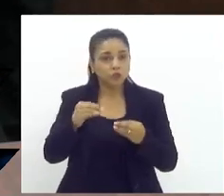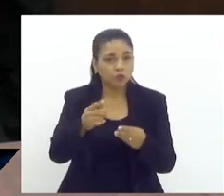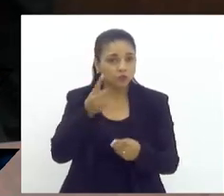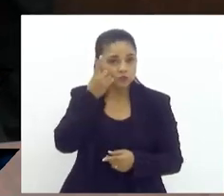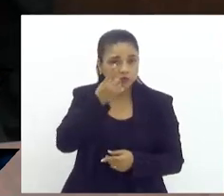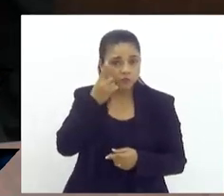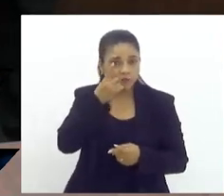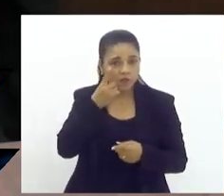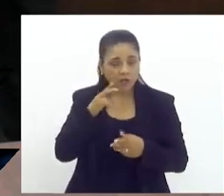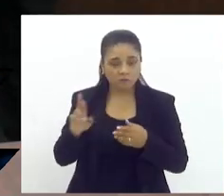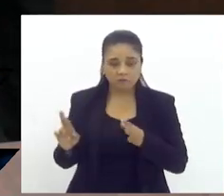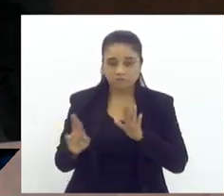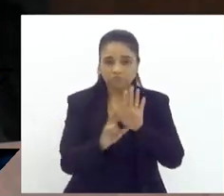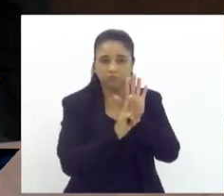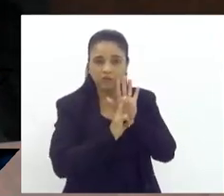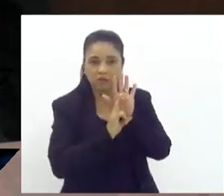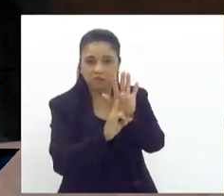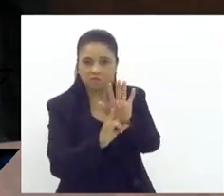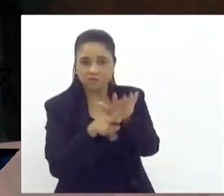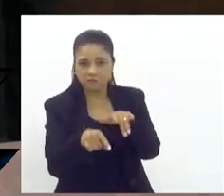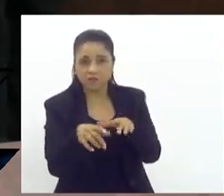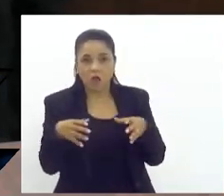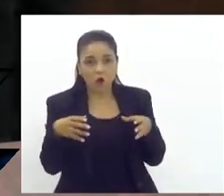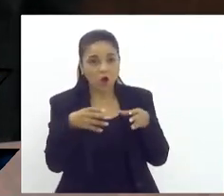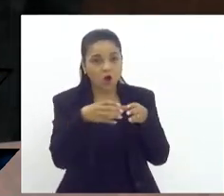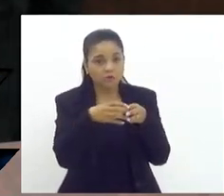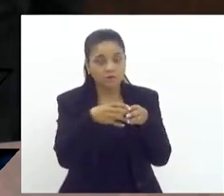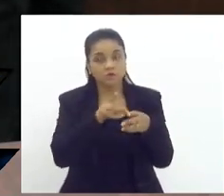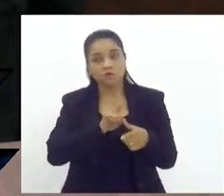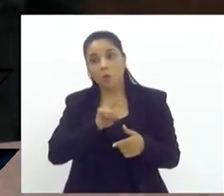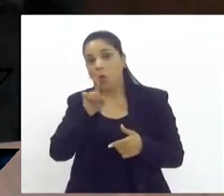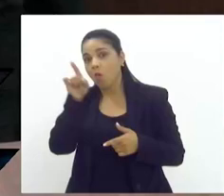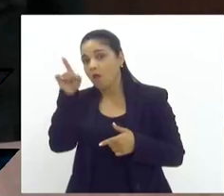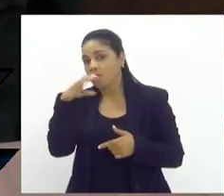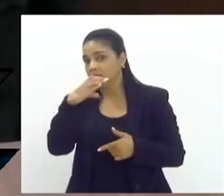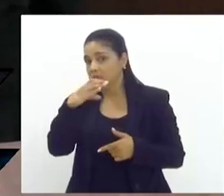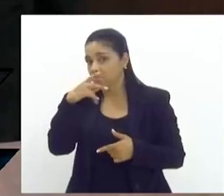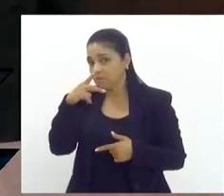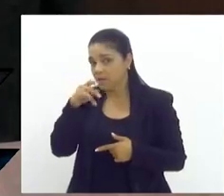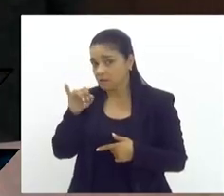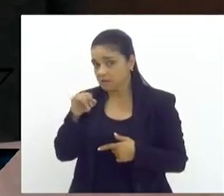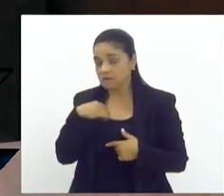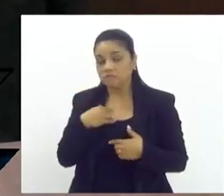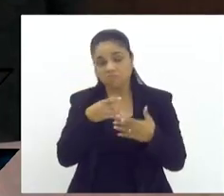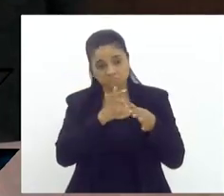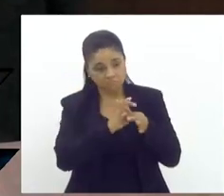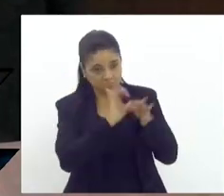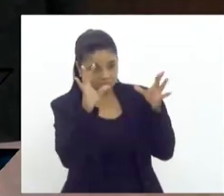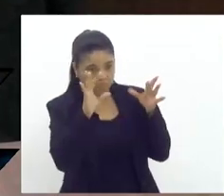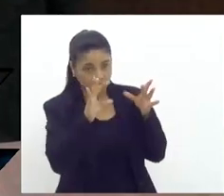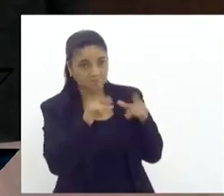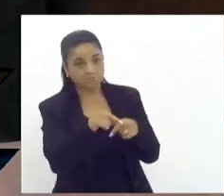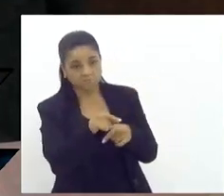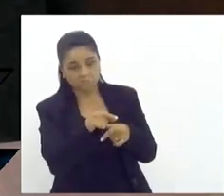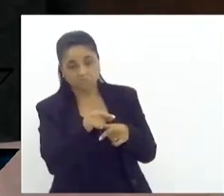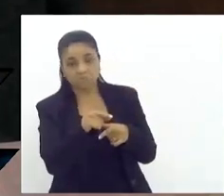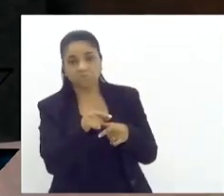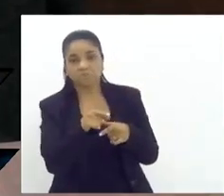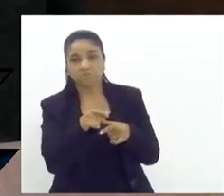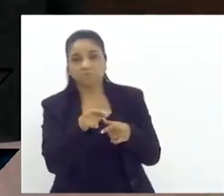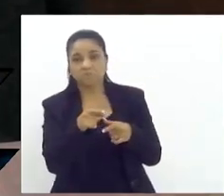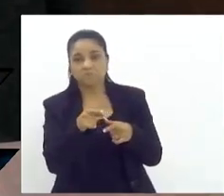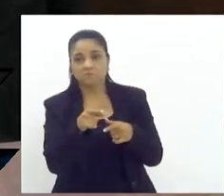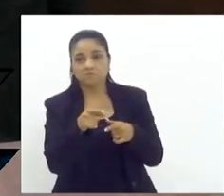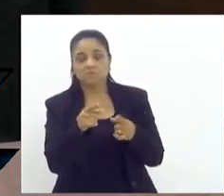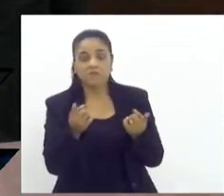dessas comissões estão lá na CPI se você seria se é permitisse se pudesse